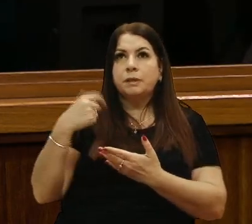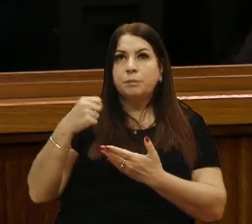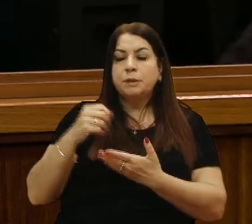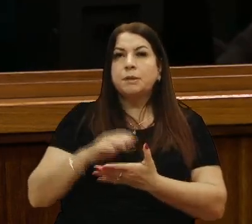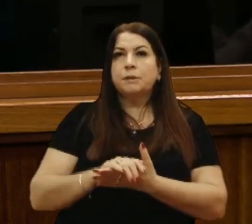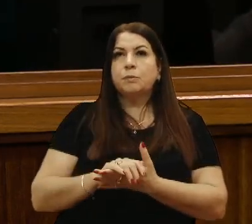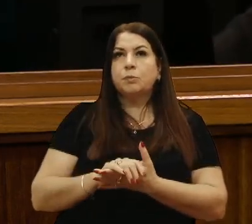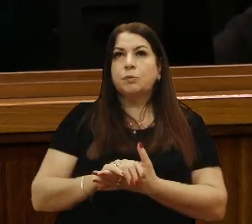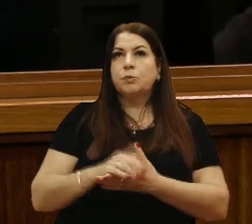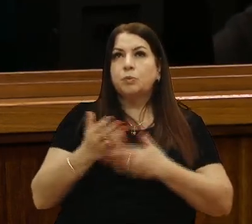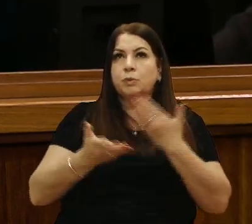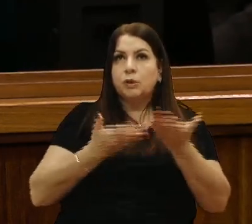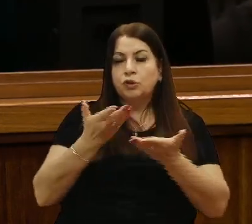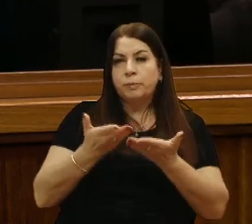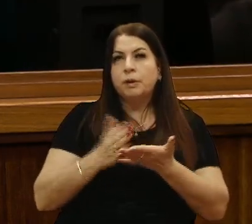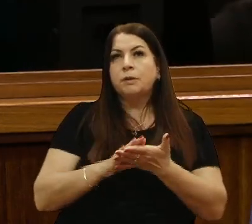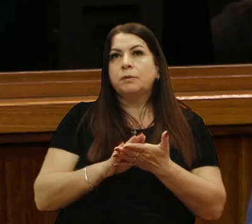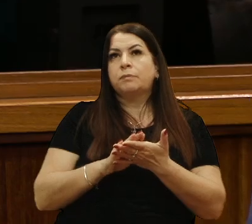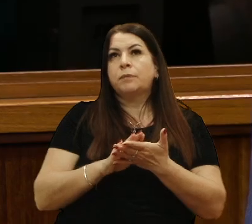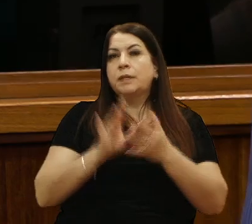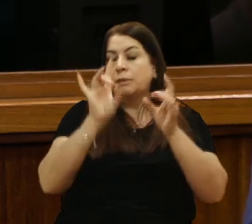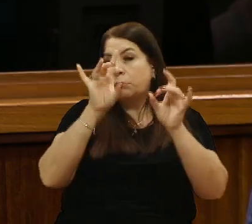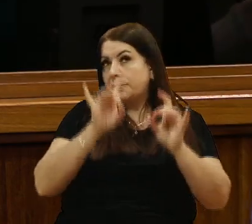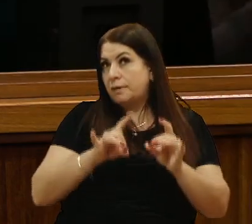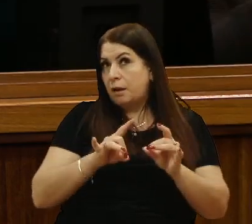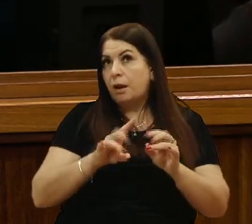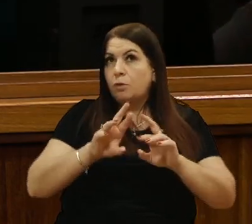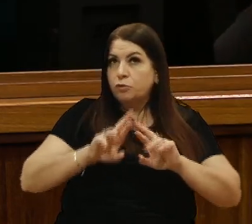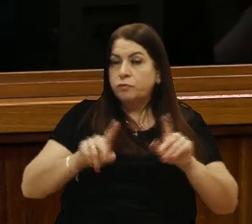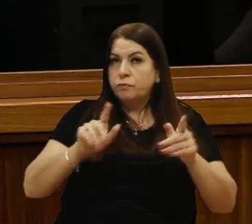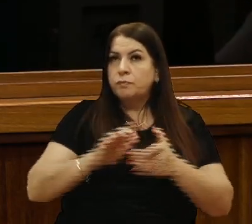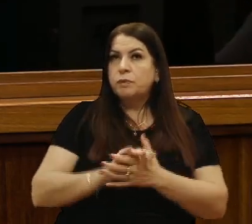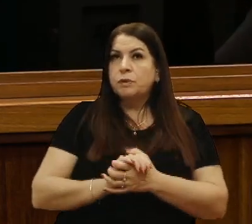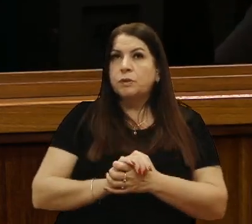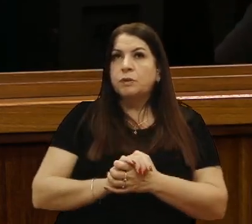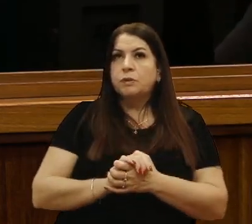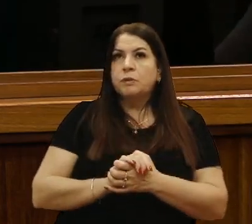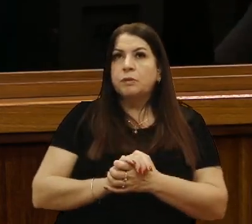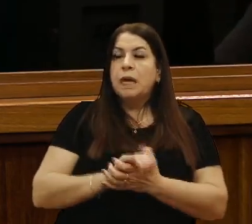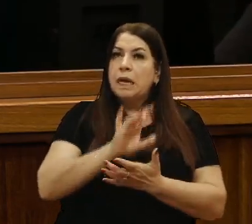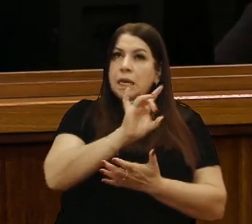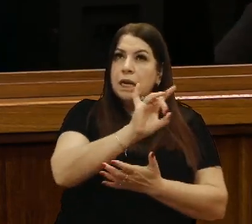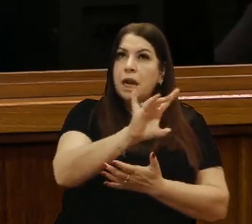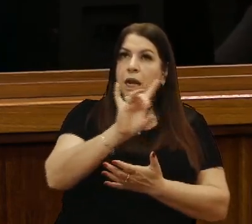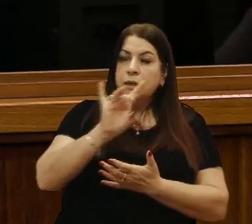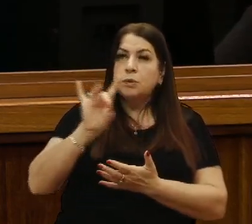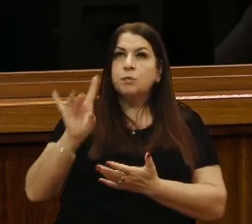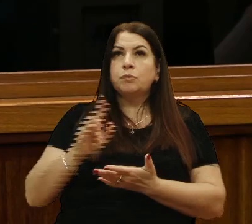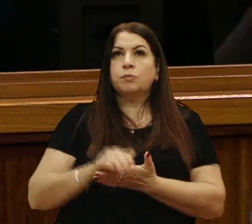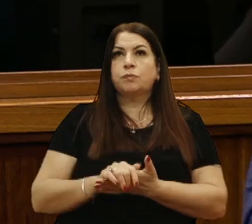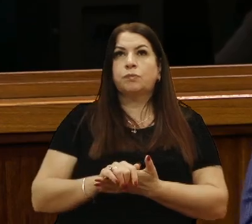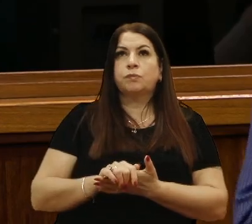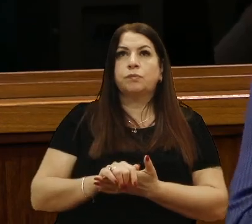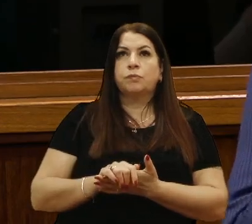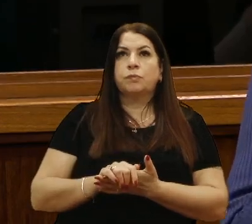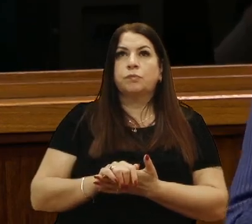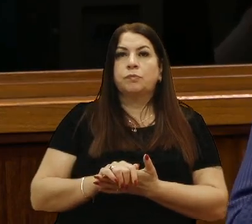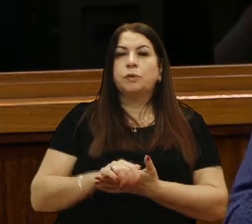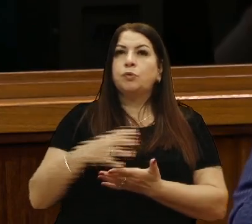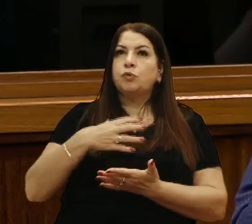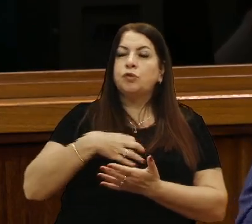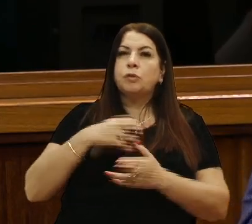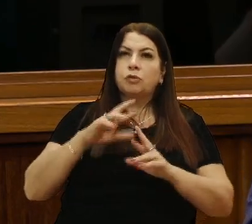precisam, né, de algum atendimento especial, diferenciado, e cada um com uma